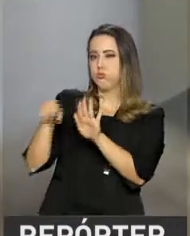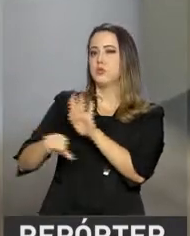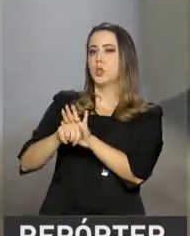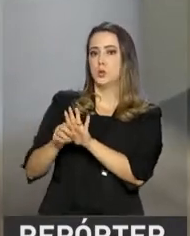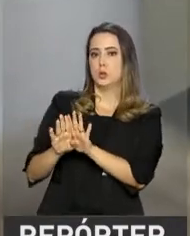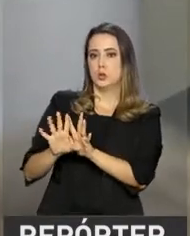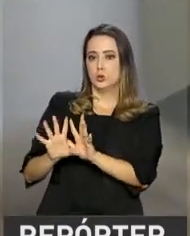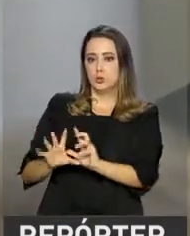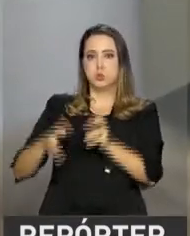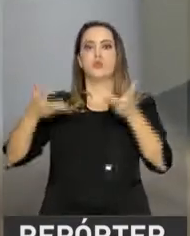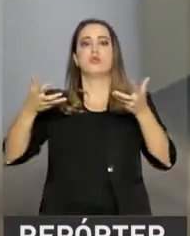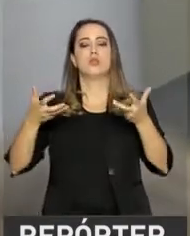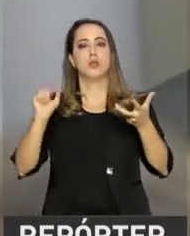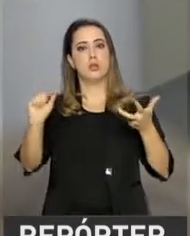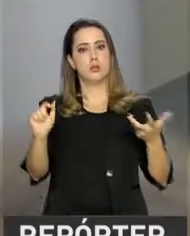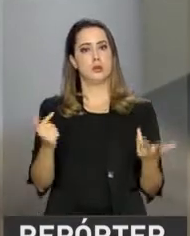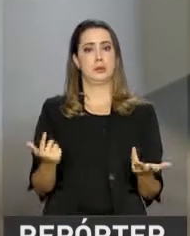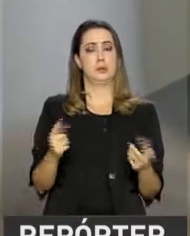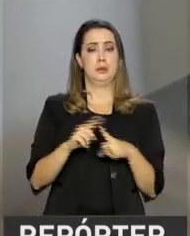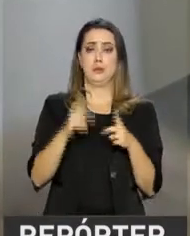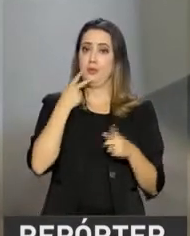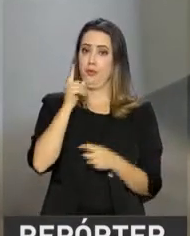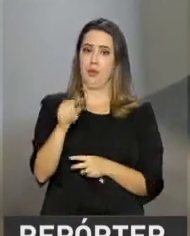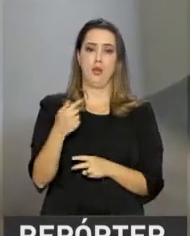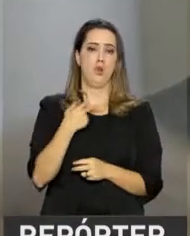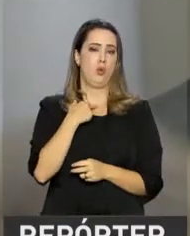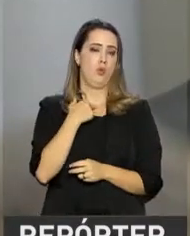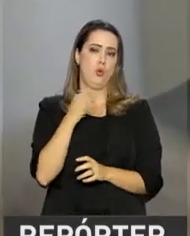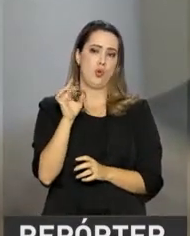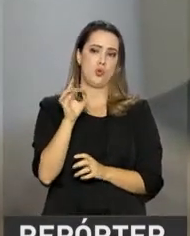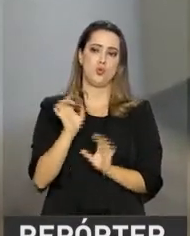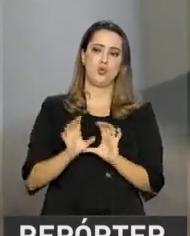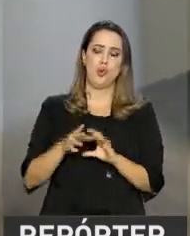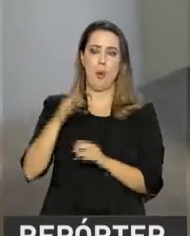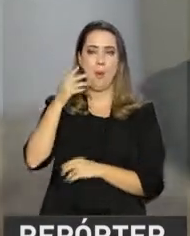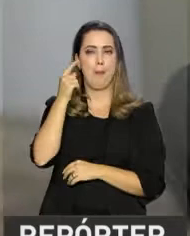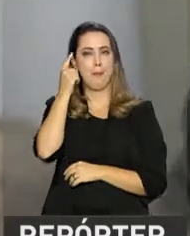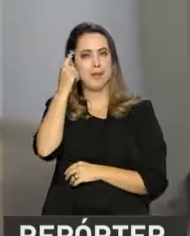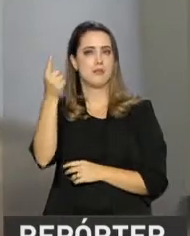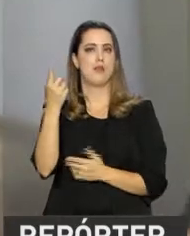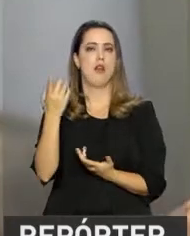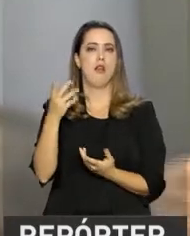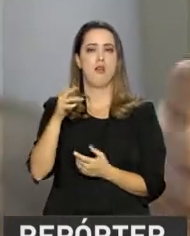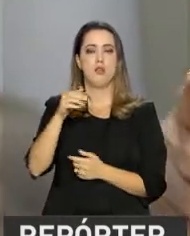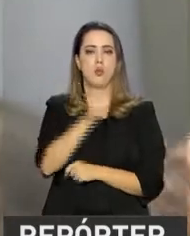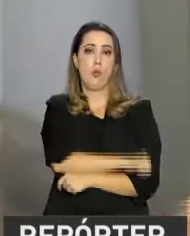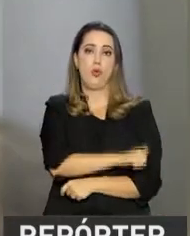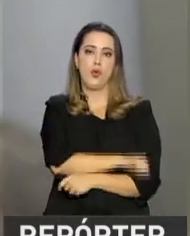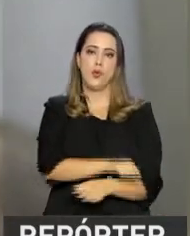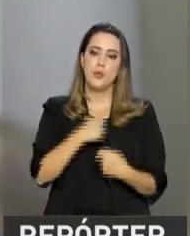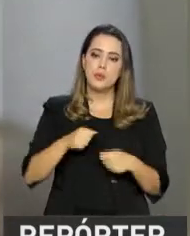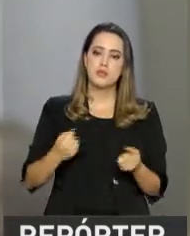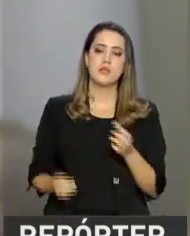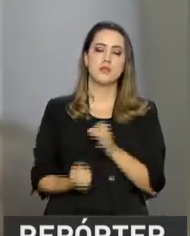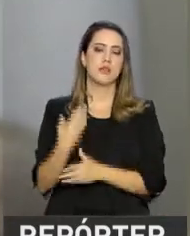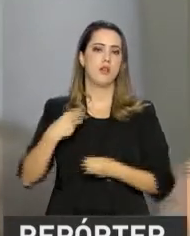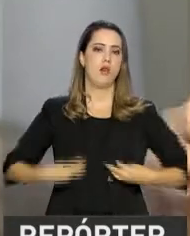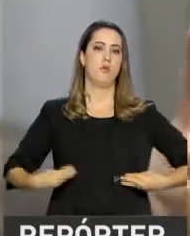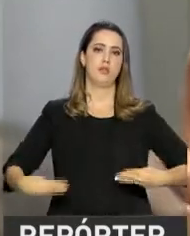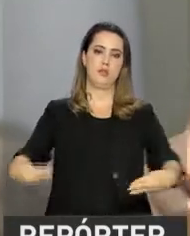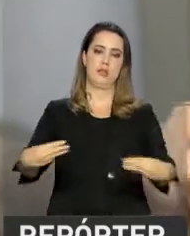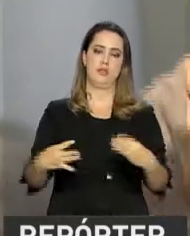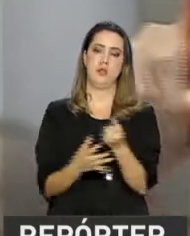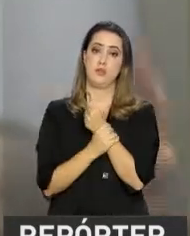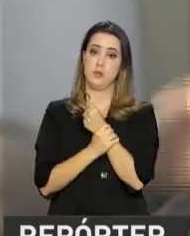reagir não é e eu disse mas não vou me se for apenas ao rio de janeiro eu vou criar um ministério extraordinário da segurança pública